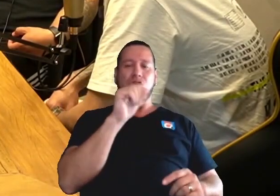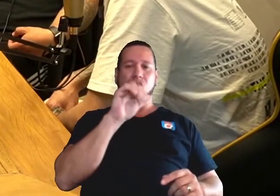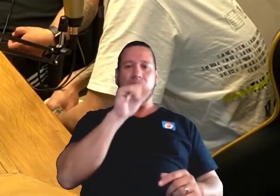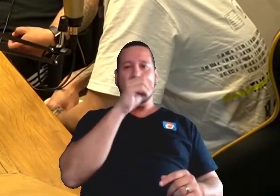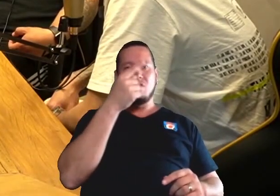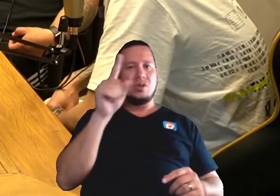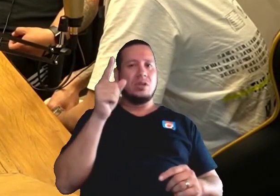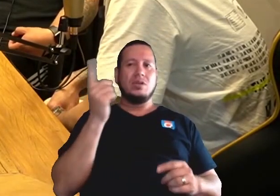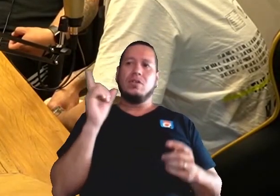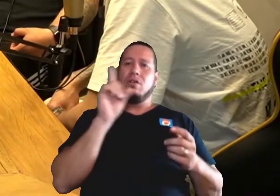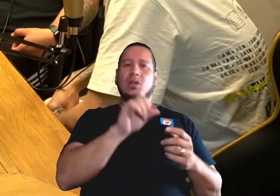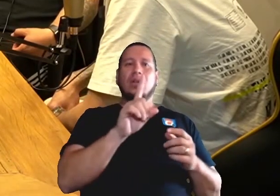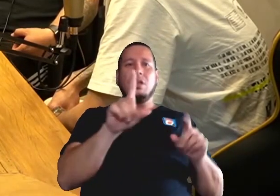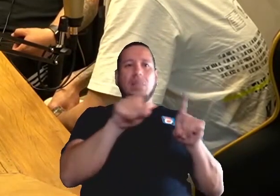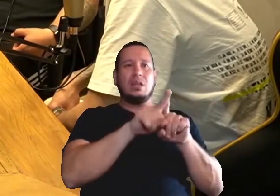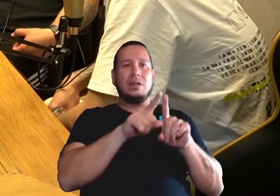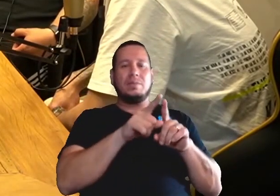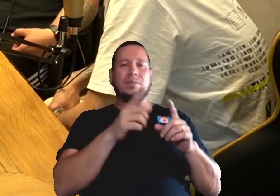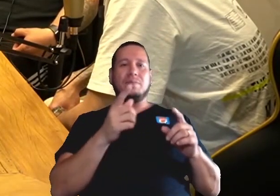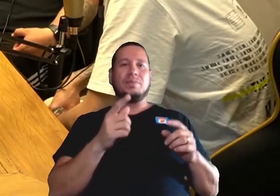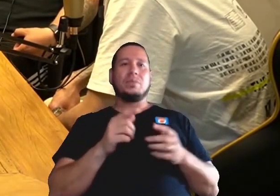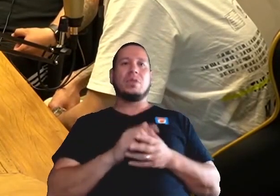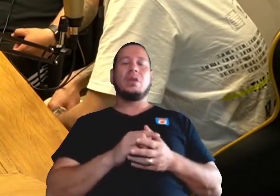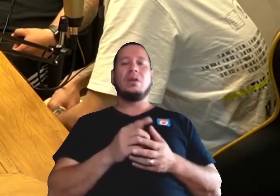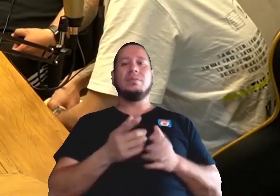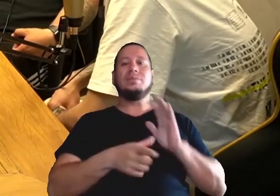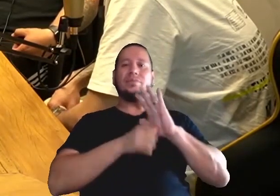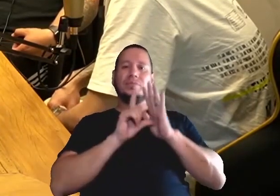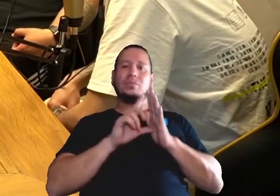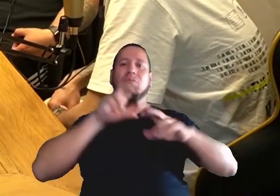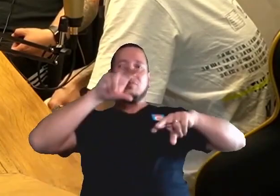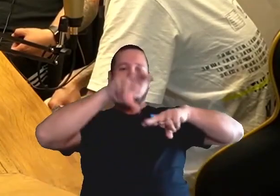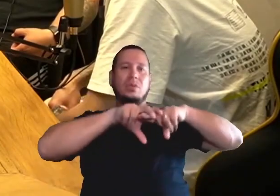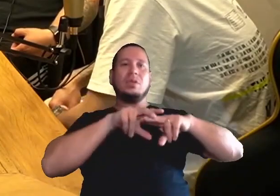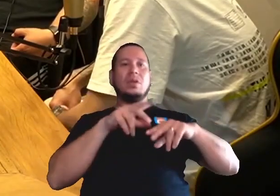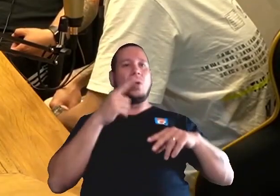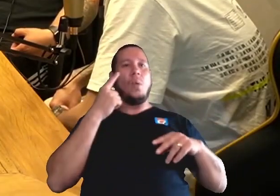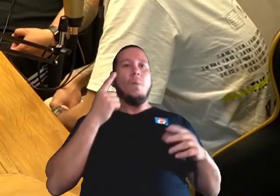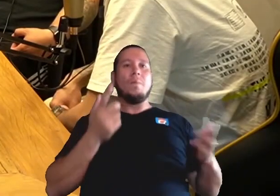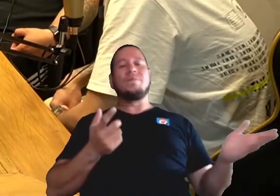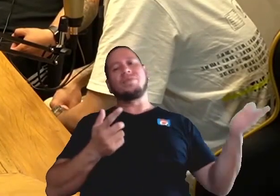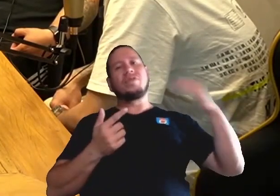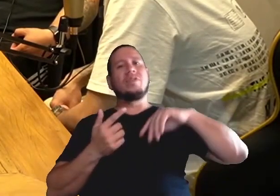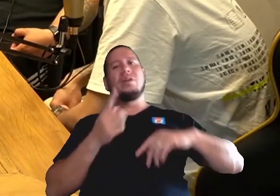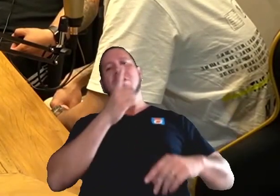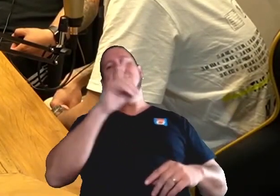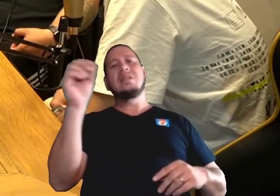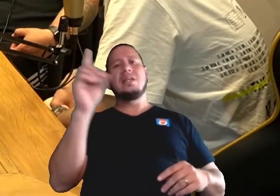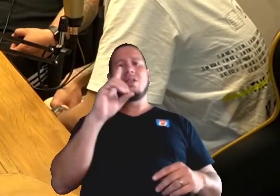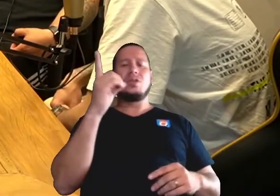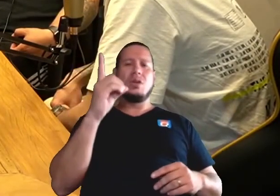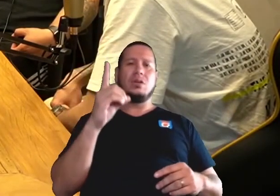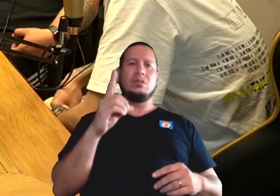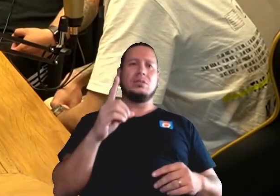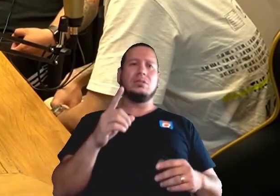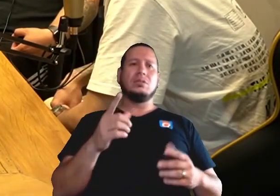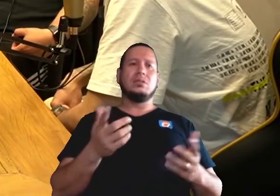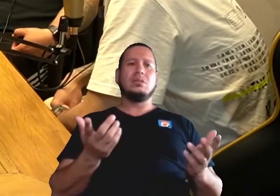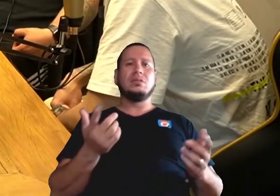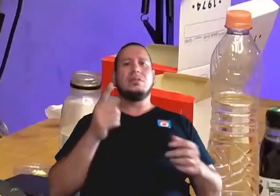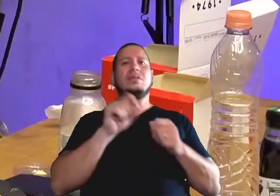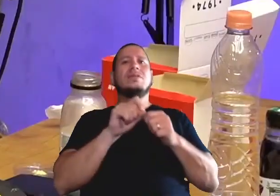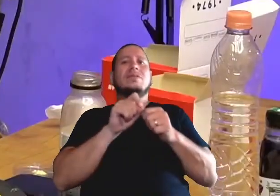aí eu tava lá na real antes disso Chorão Color E aí chegou em mim assim me deu sem dó eu falei para o outro mas não